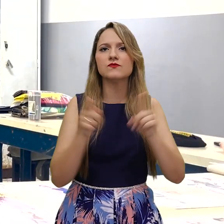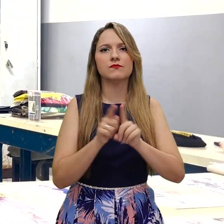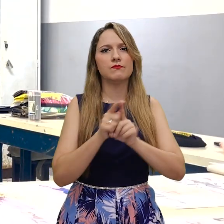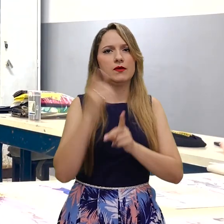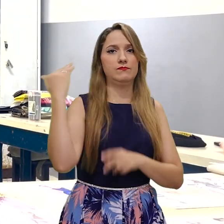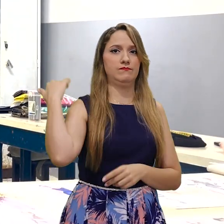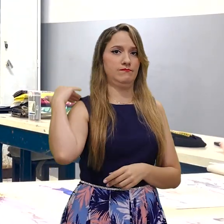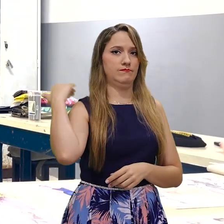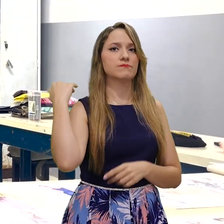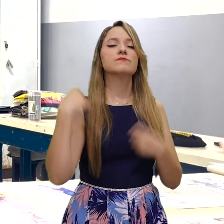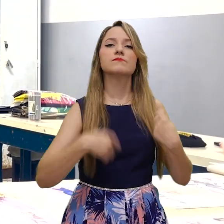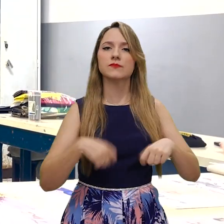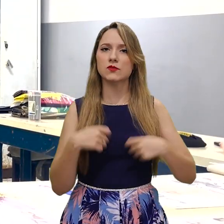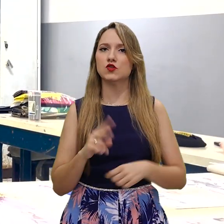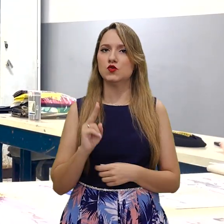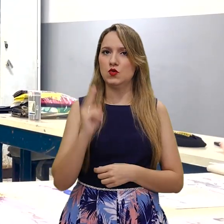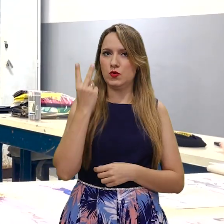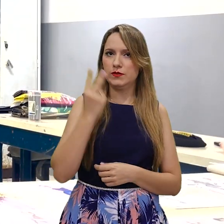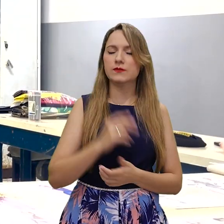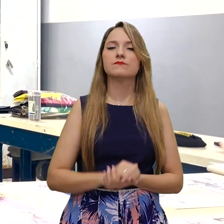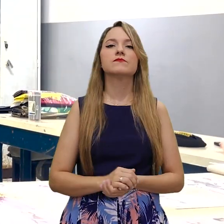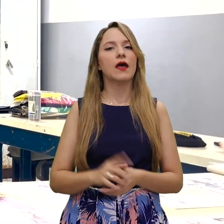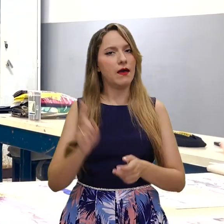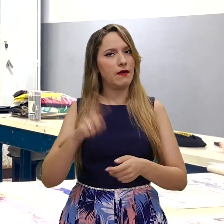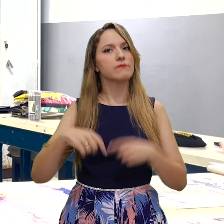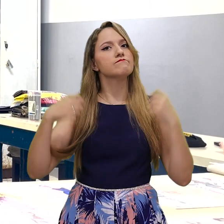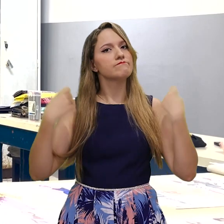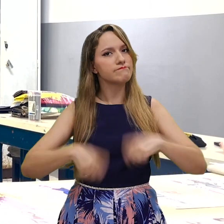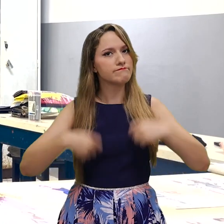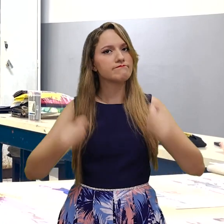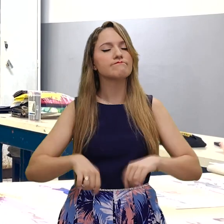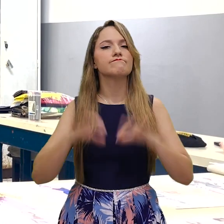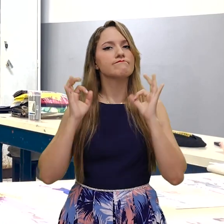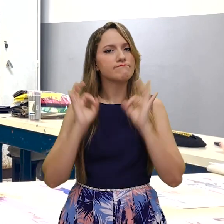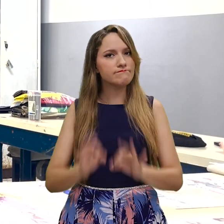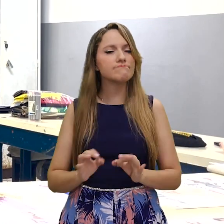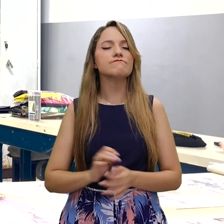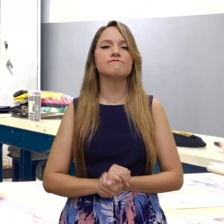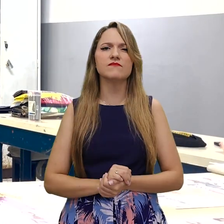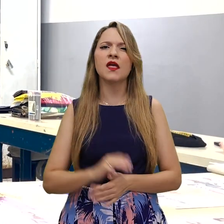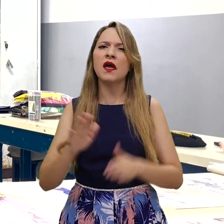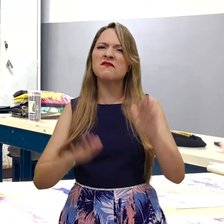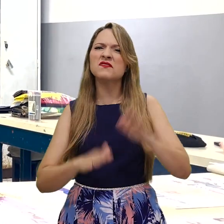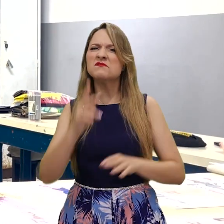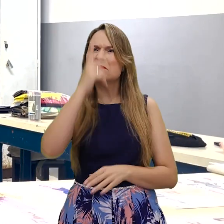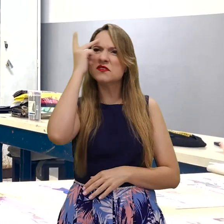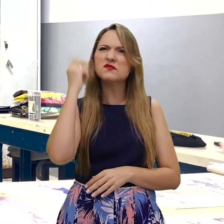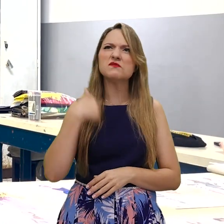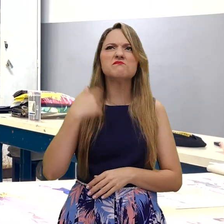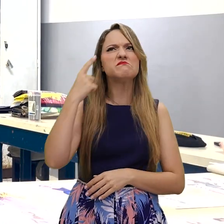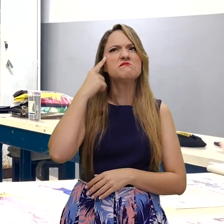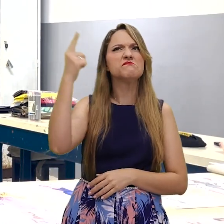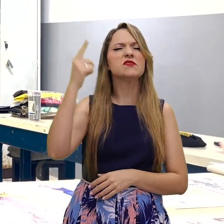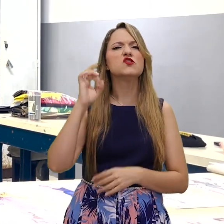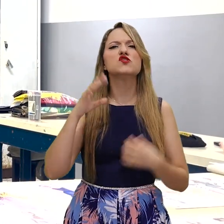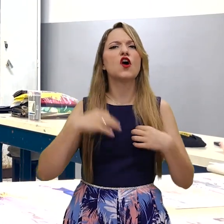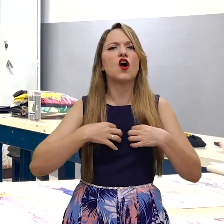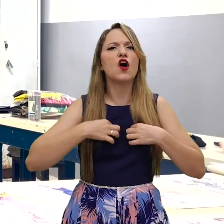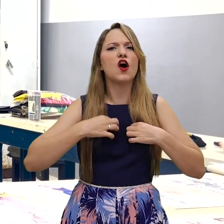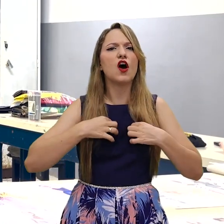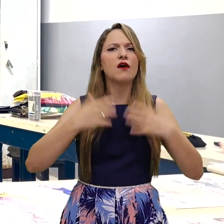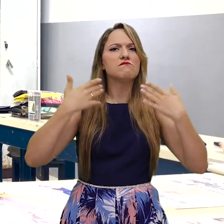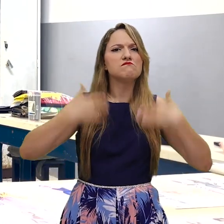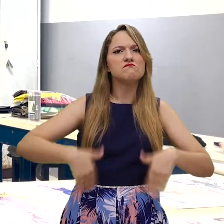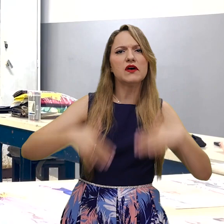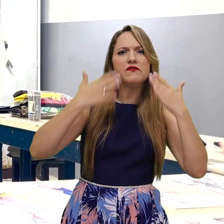isso aqui digamos assim, é necessário, né? Apesar de que, às vezes, alguém pode criar só a frente e deixar